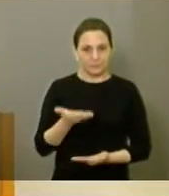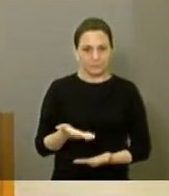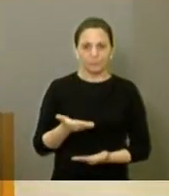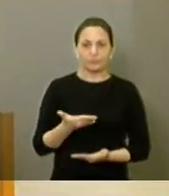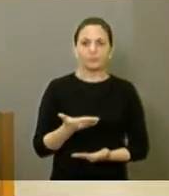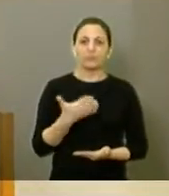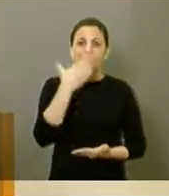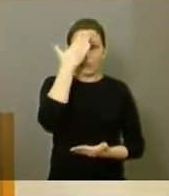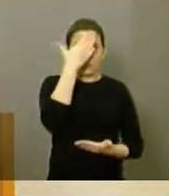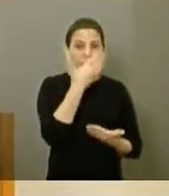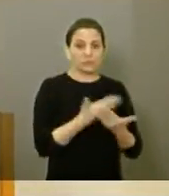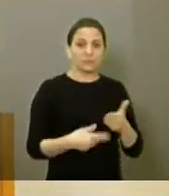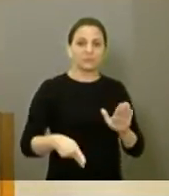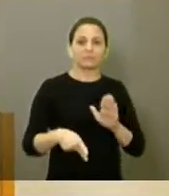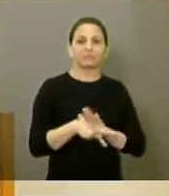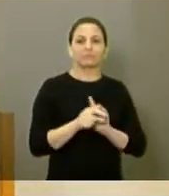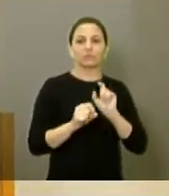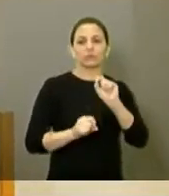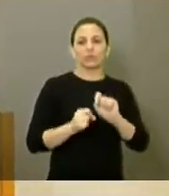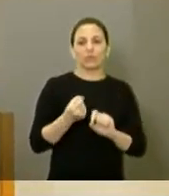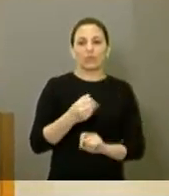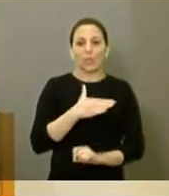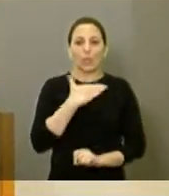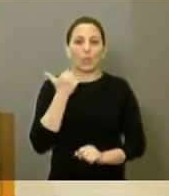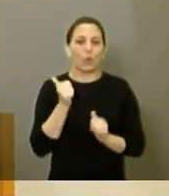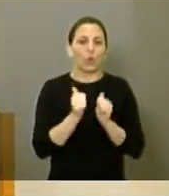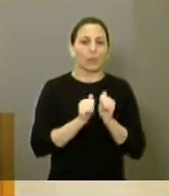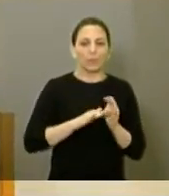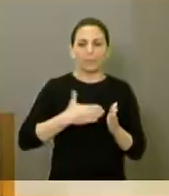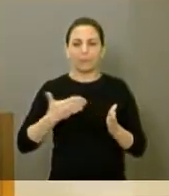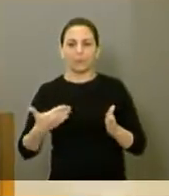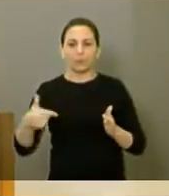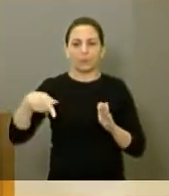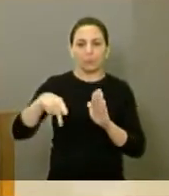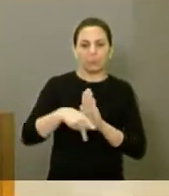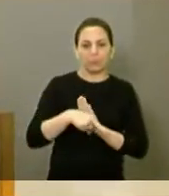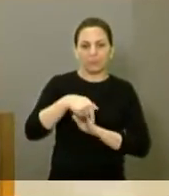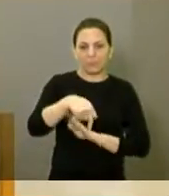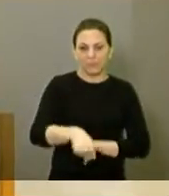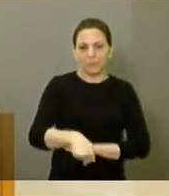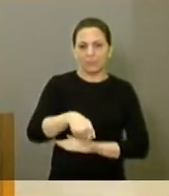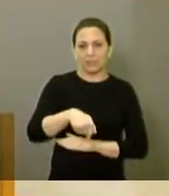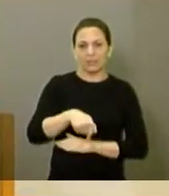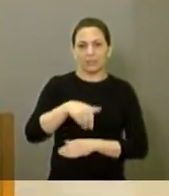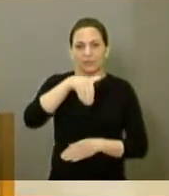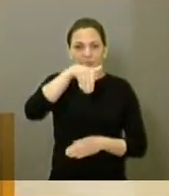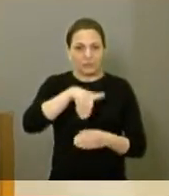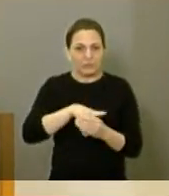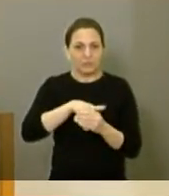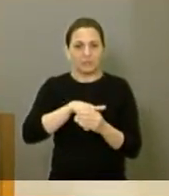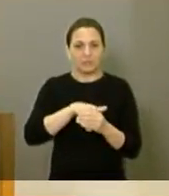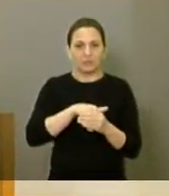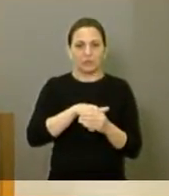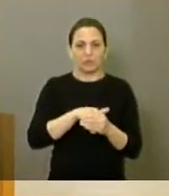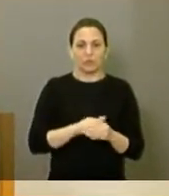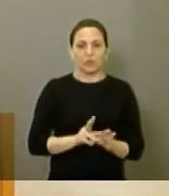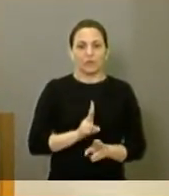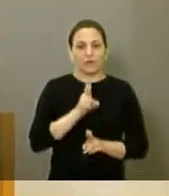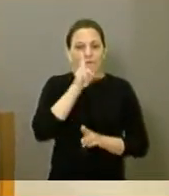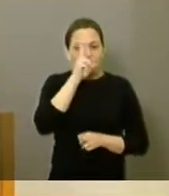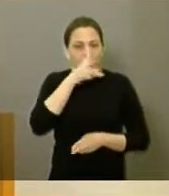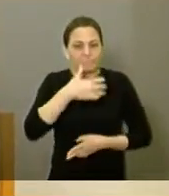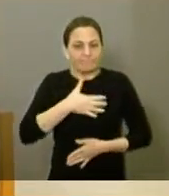essa confiança não morre o meu mandato desse do próximo a legislação só me fortaleceu